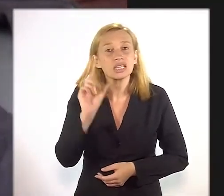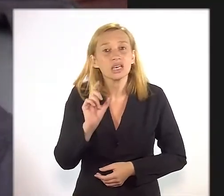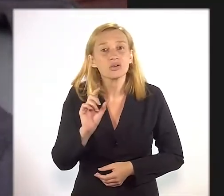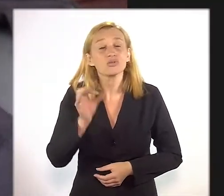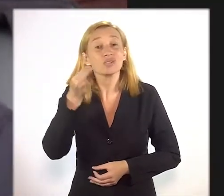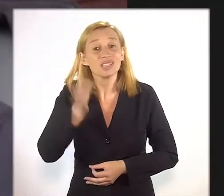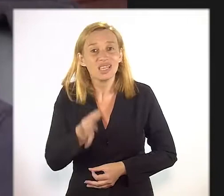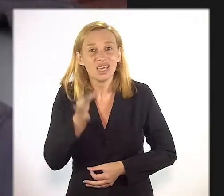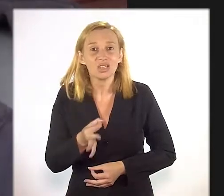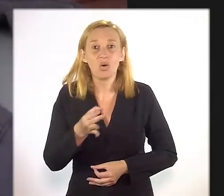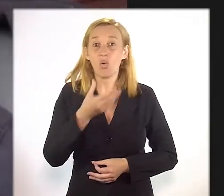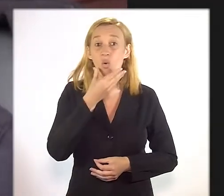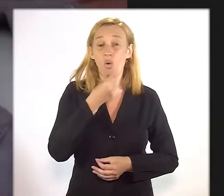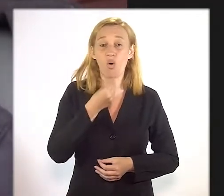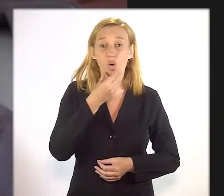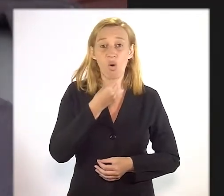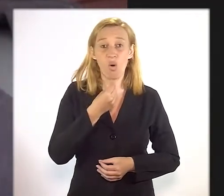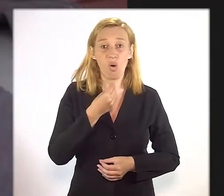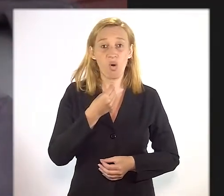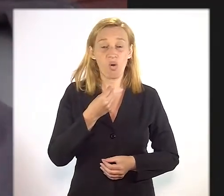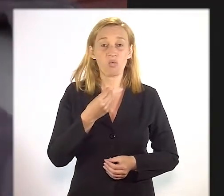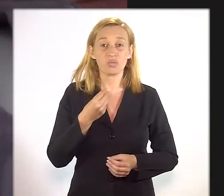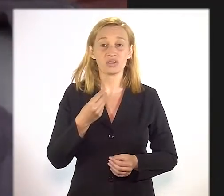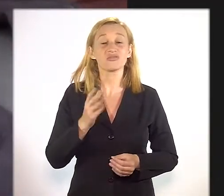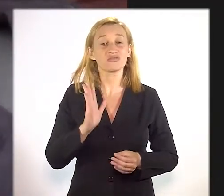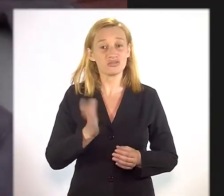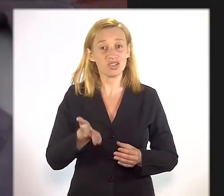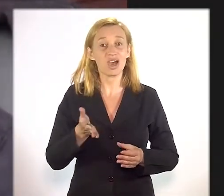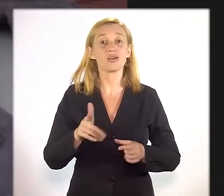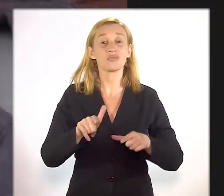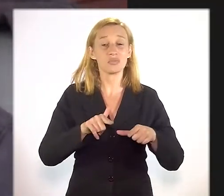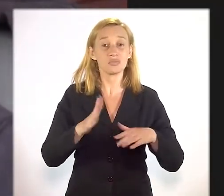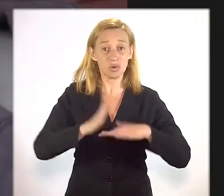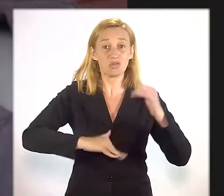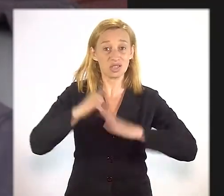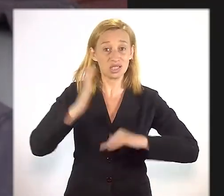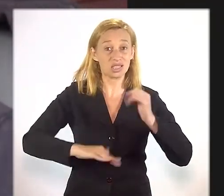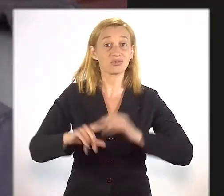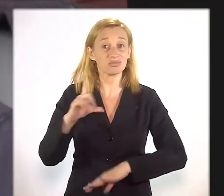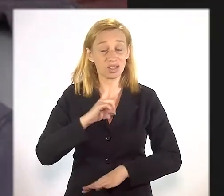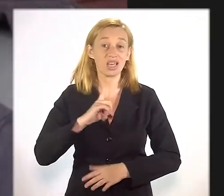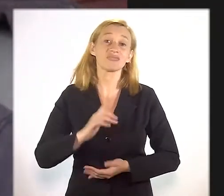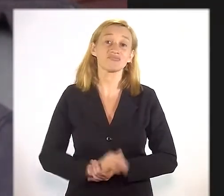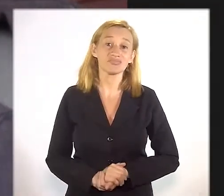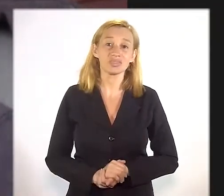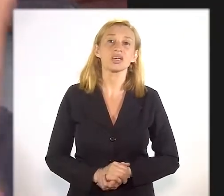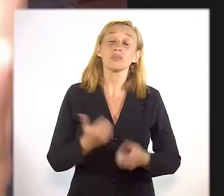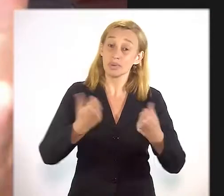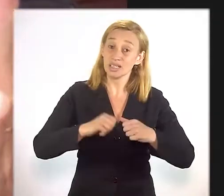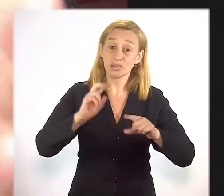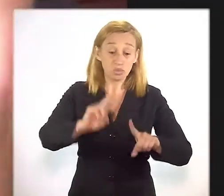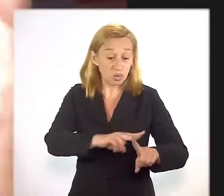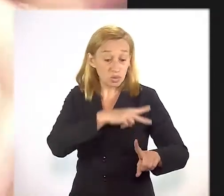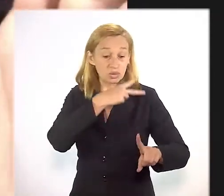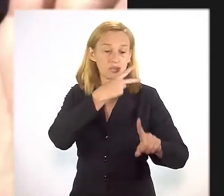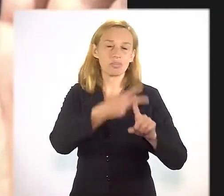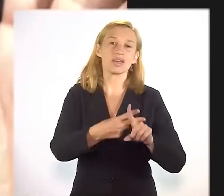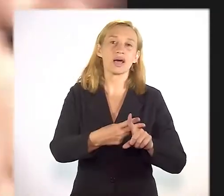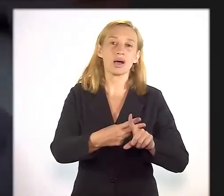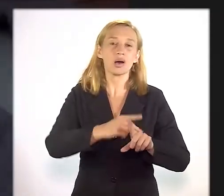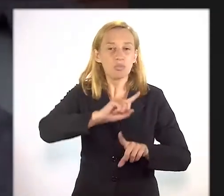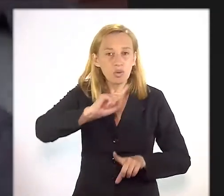entendeu totalmente, hoje é um ser realizado, um ser humano fantástico, um grande amigo. Mas podes multiplicar por 1000 que nós